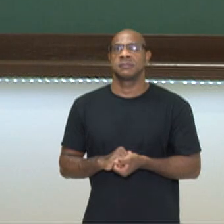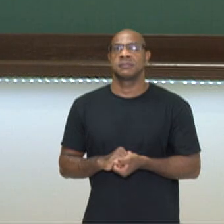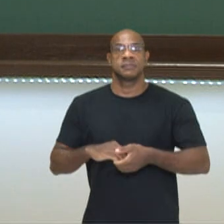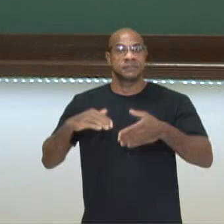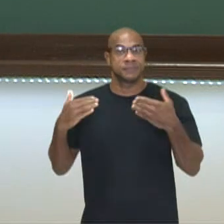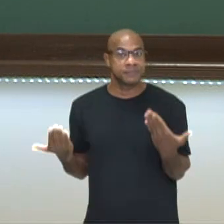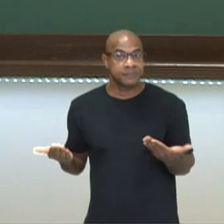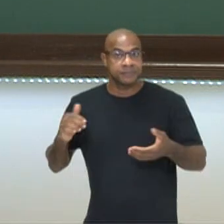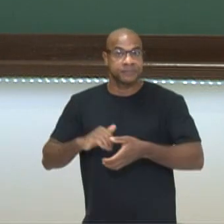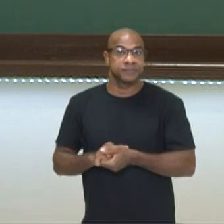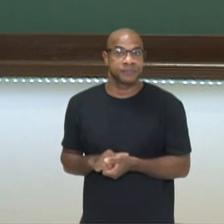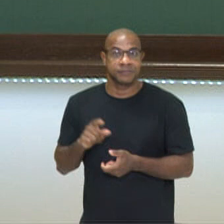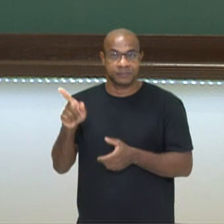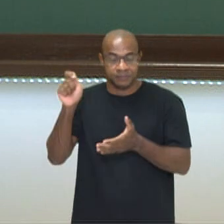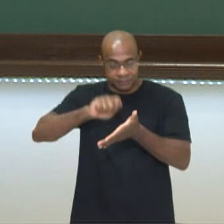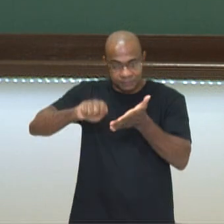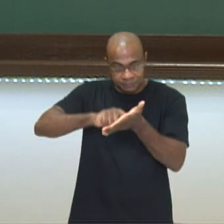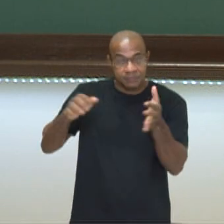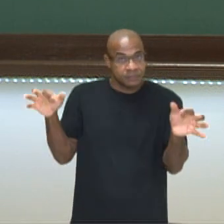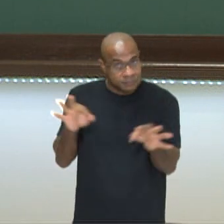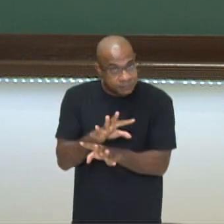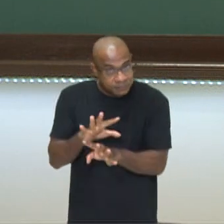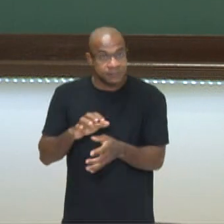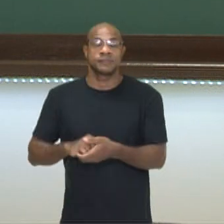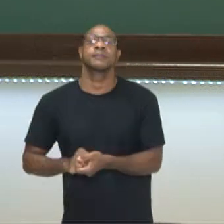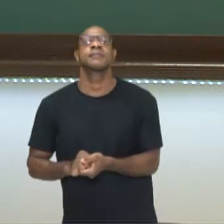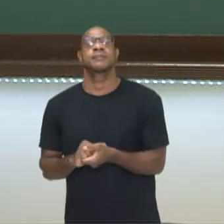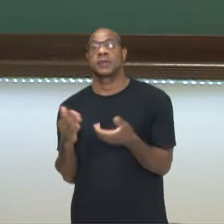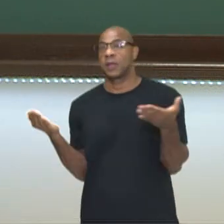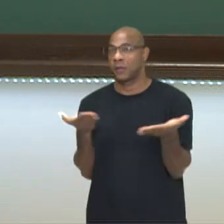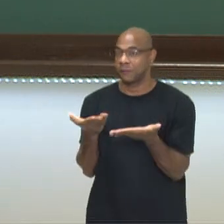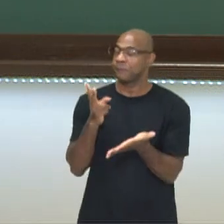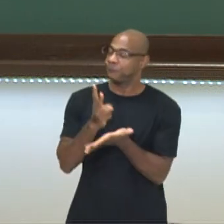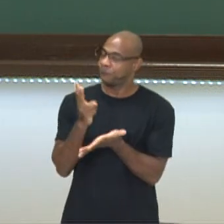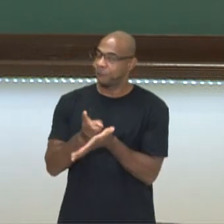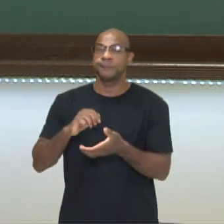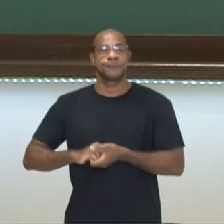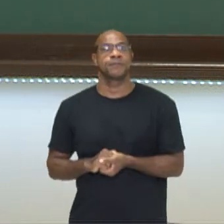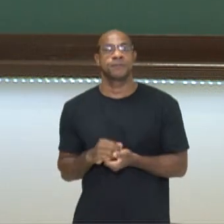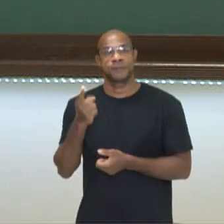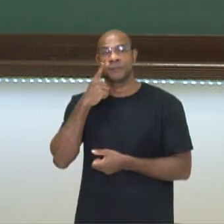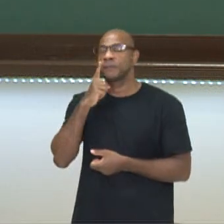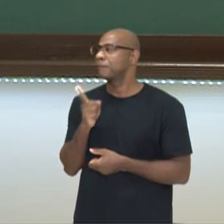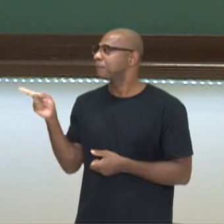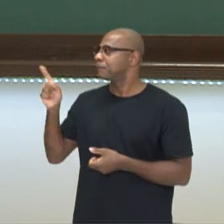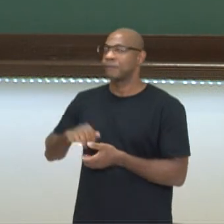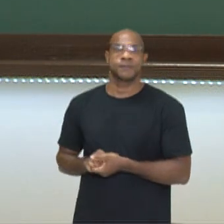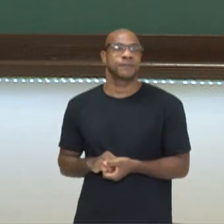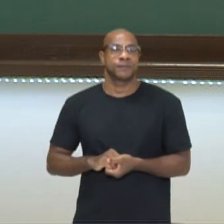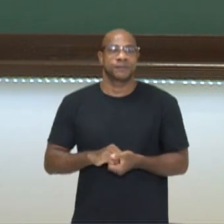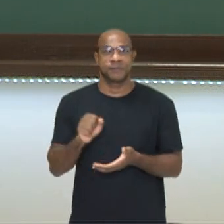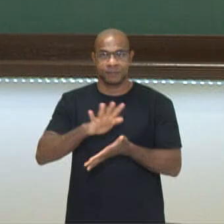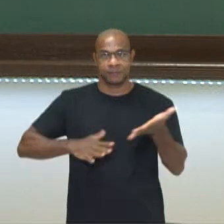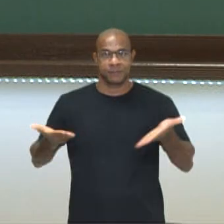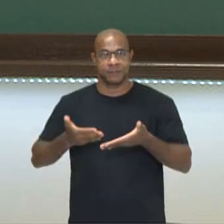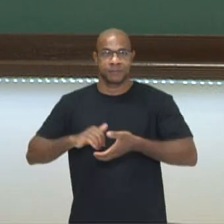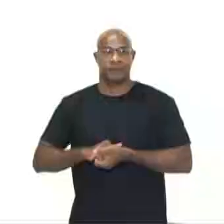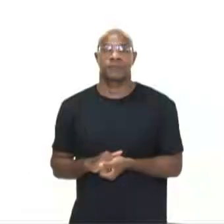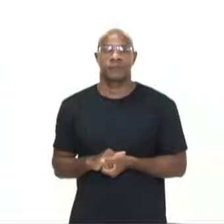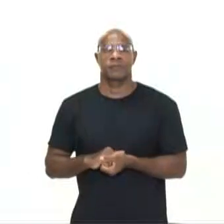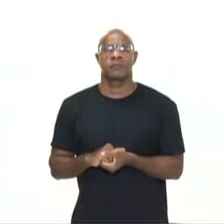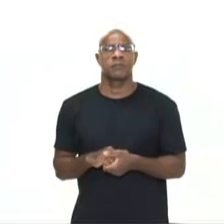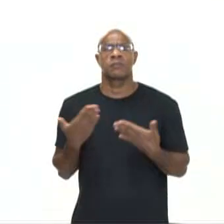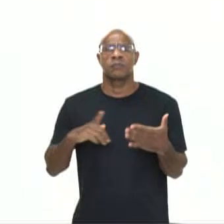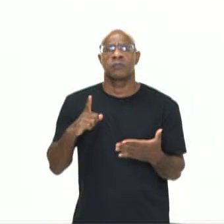Muito bem, pessoal. Então, agora que você já anotou tudo isso no seu caderno, nós vamos continuando. Dá uma olhadinha nesse exercício.